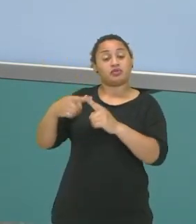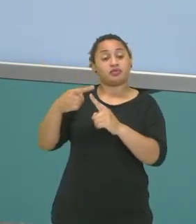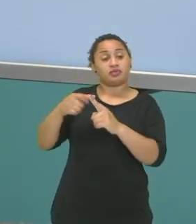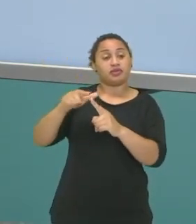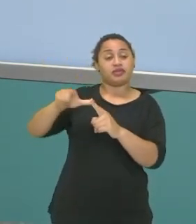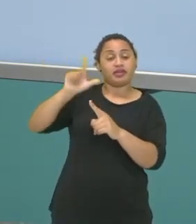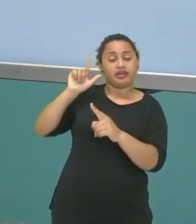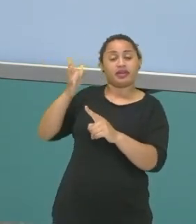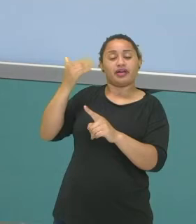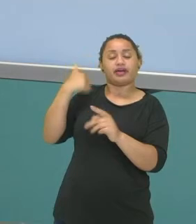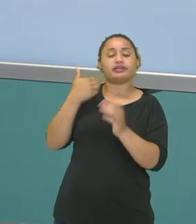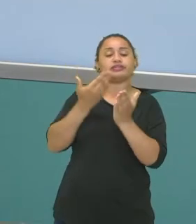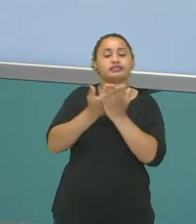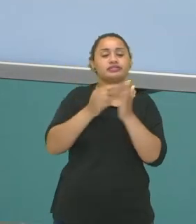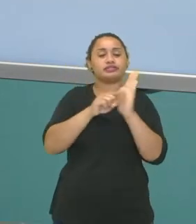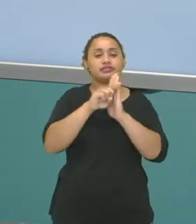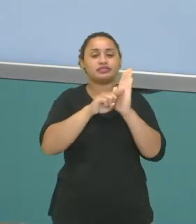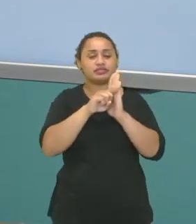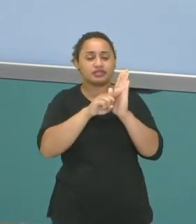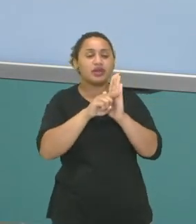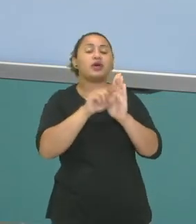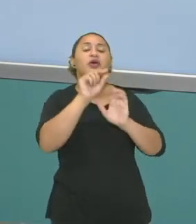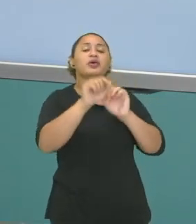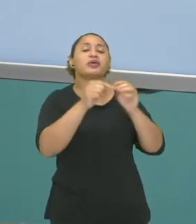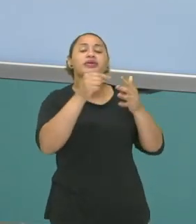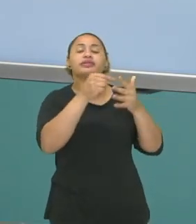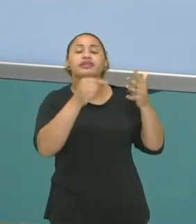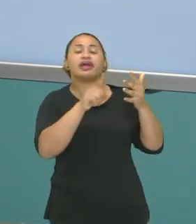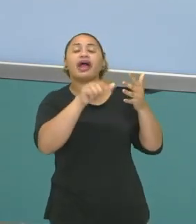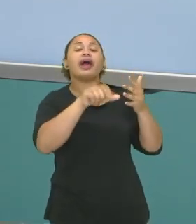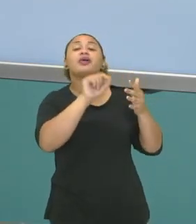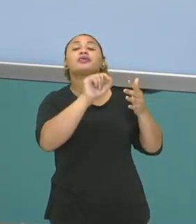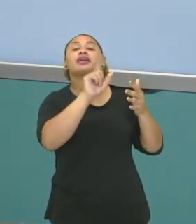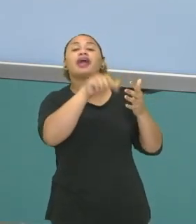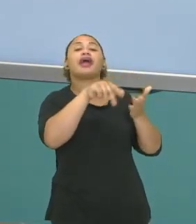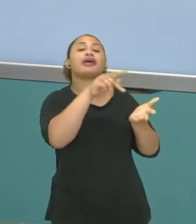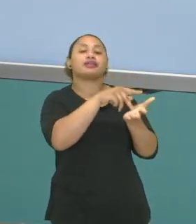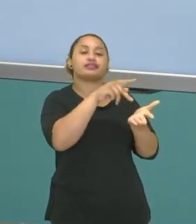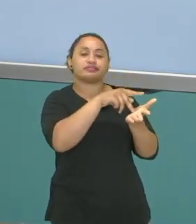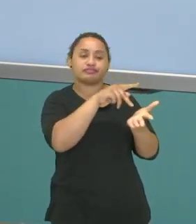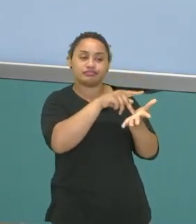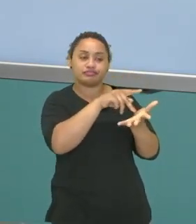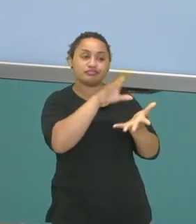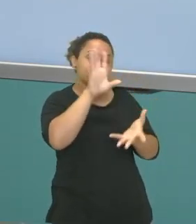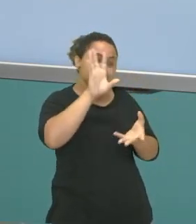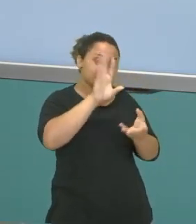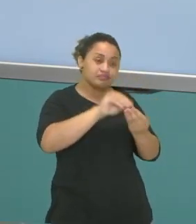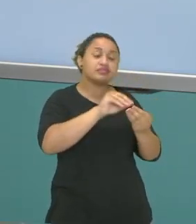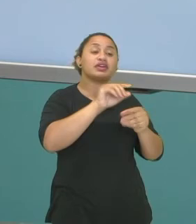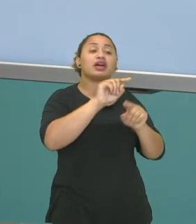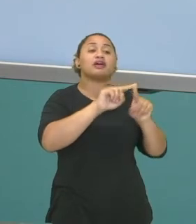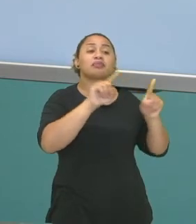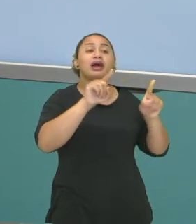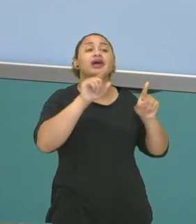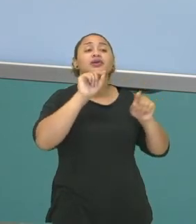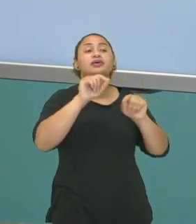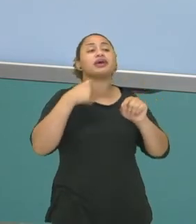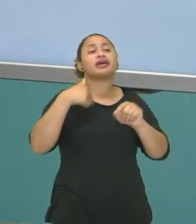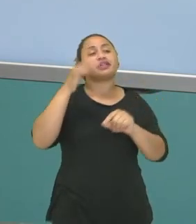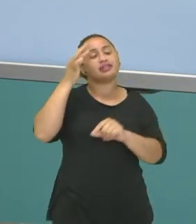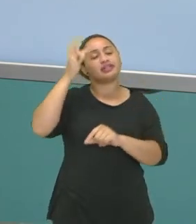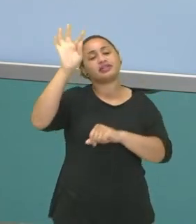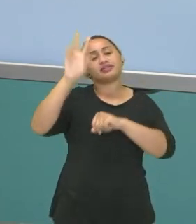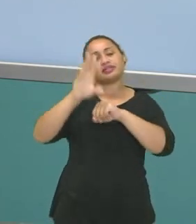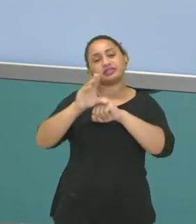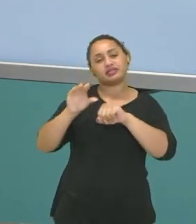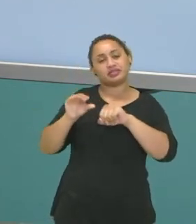chamada epistemologia estudava os critérios de verdade, a partir da modernidade vira teoria do conhecimento, porque ela não tem mais a